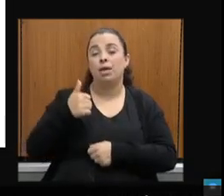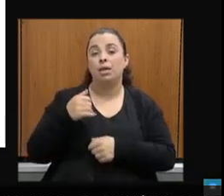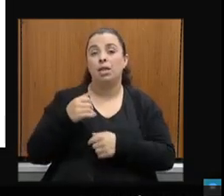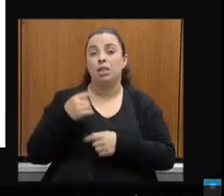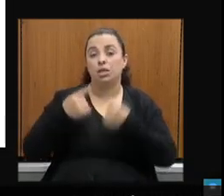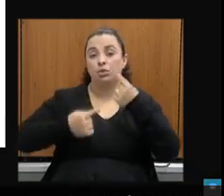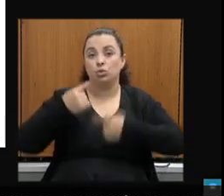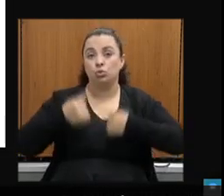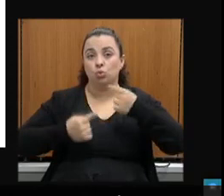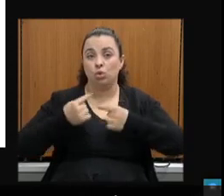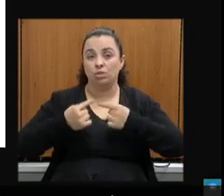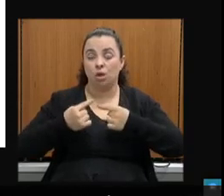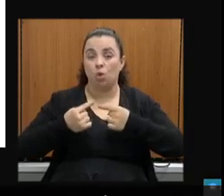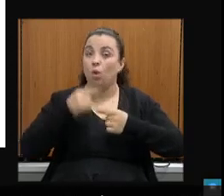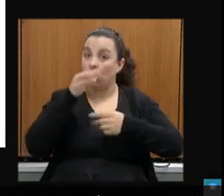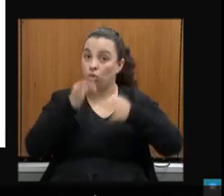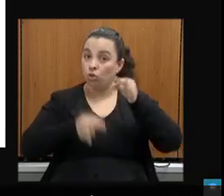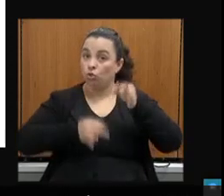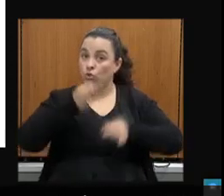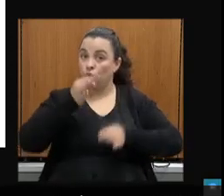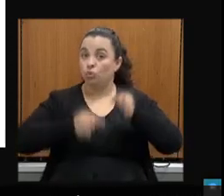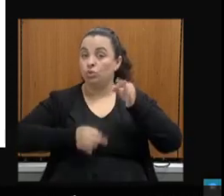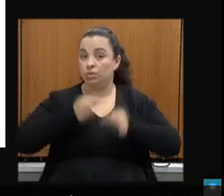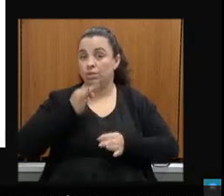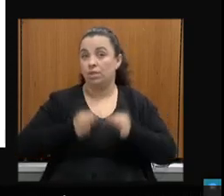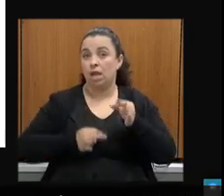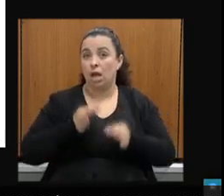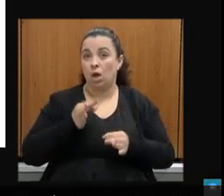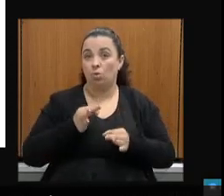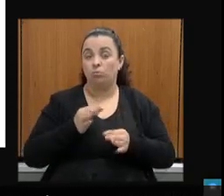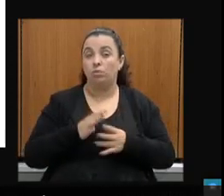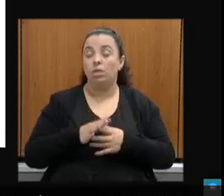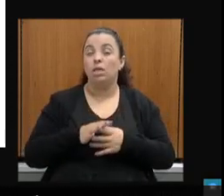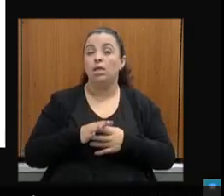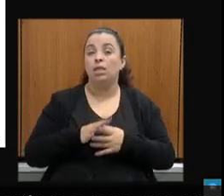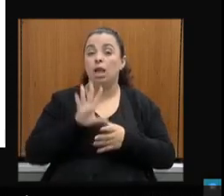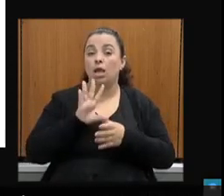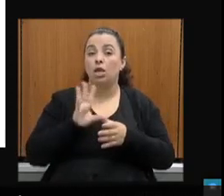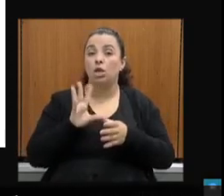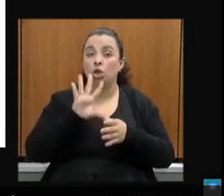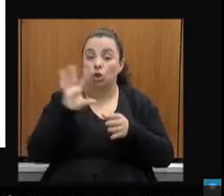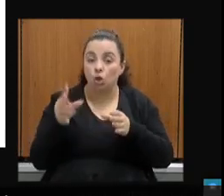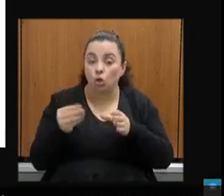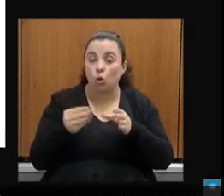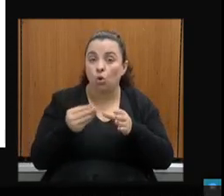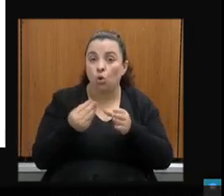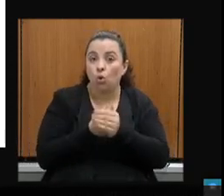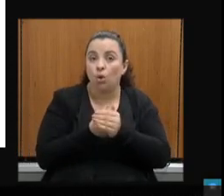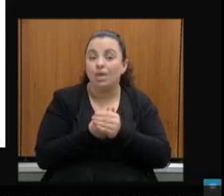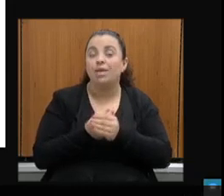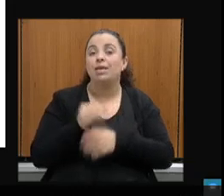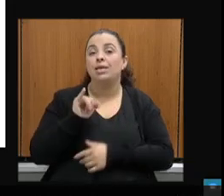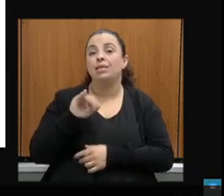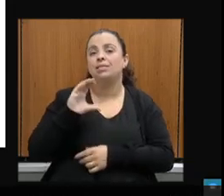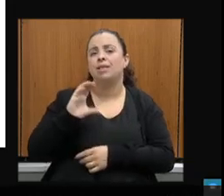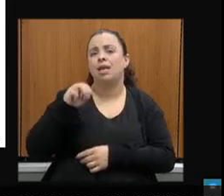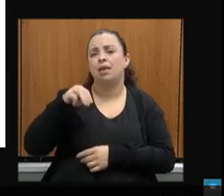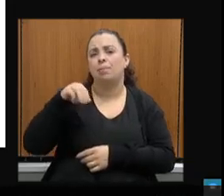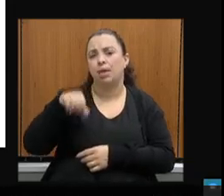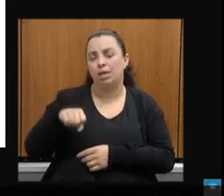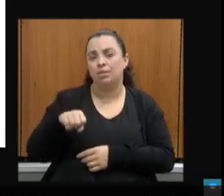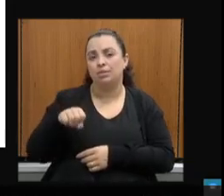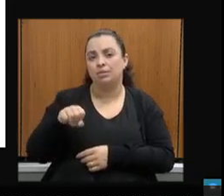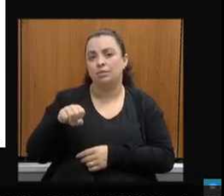do da incidência de ICMS no cálculo do PIS e cofins é